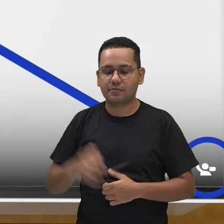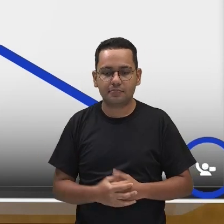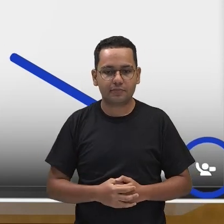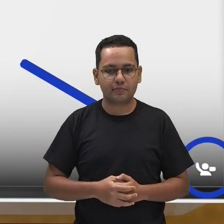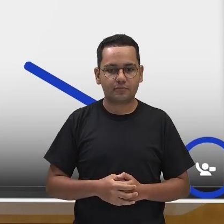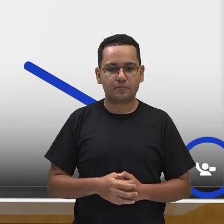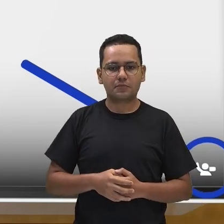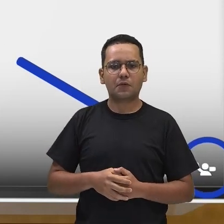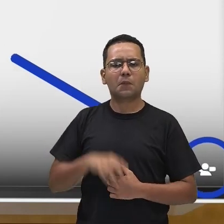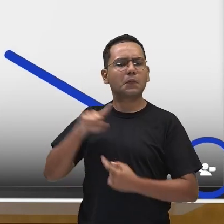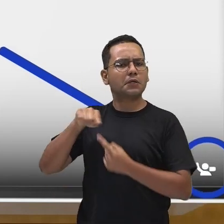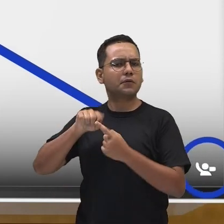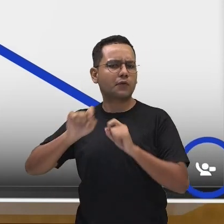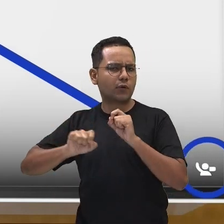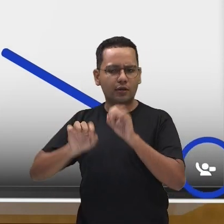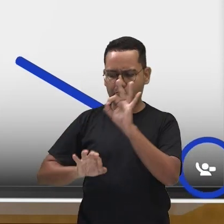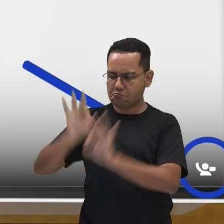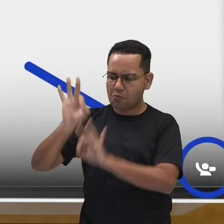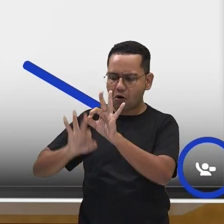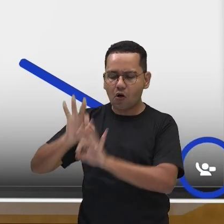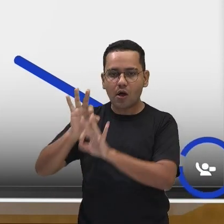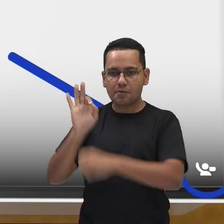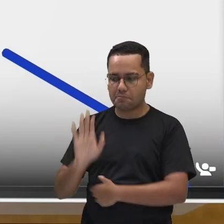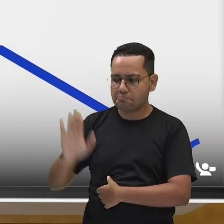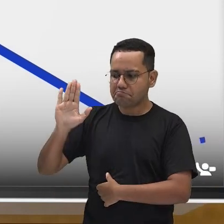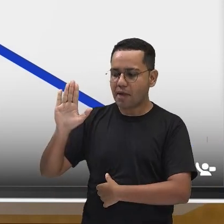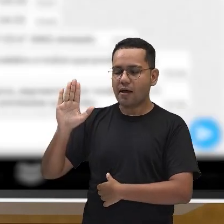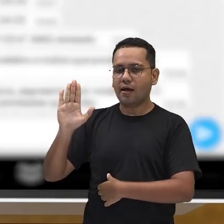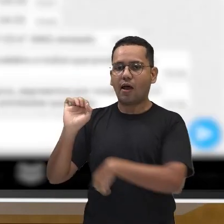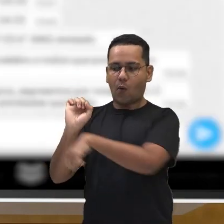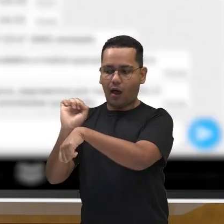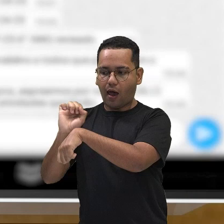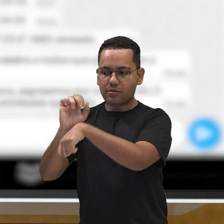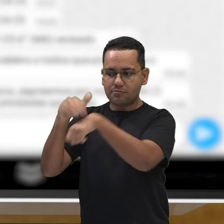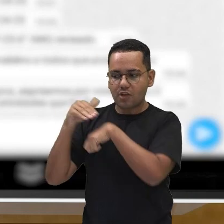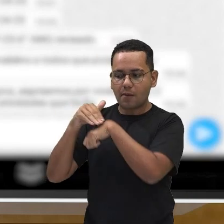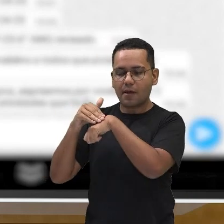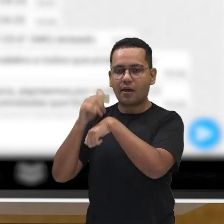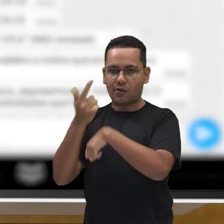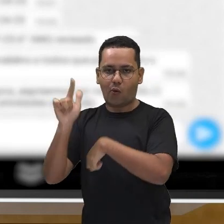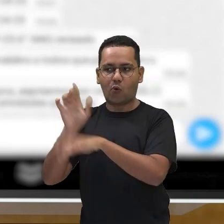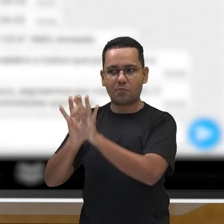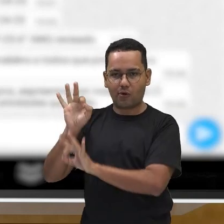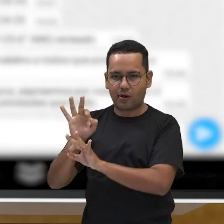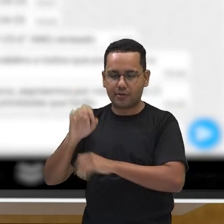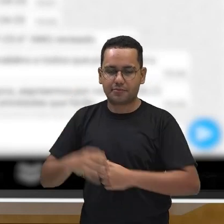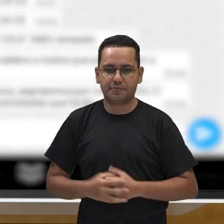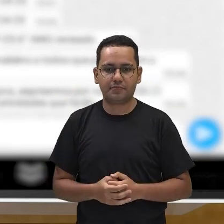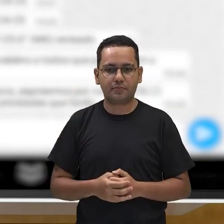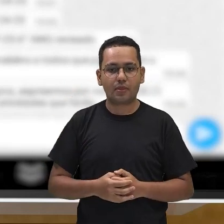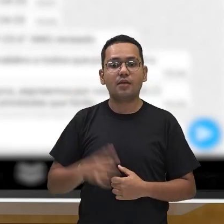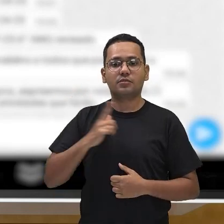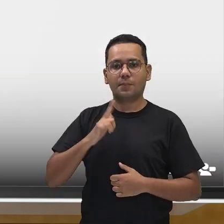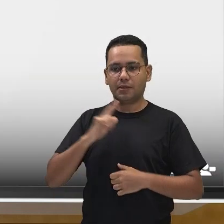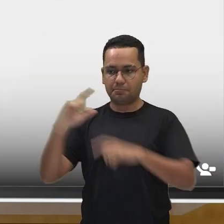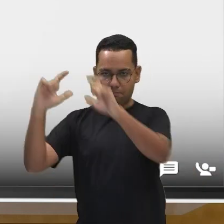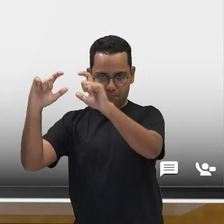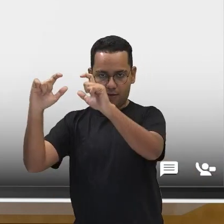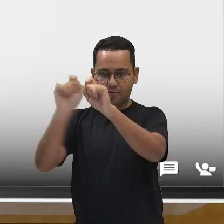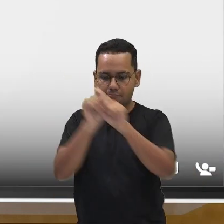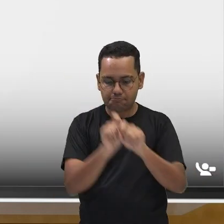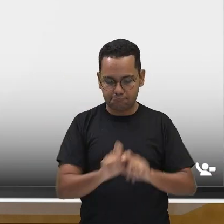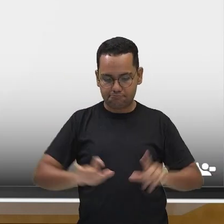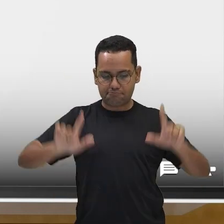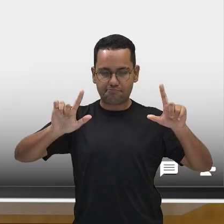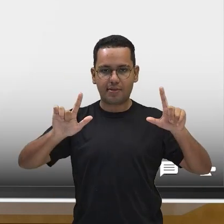ajuda na organização da ordem de fala dos participantes. Você pode clicar no botão de ampliar, que a aula fica em